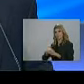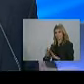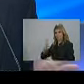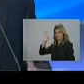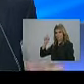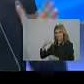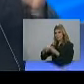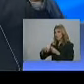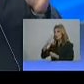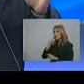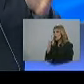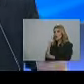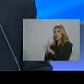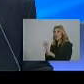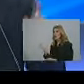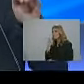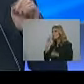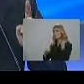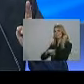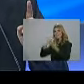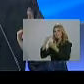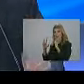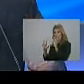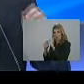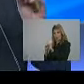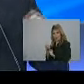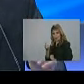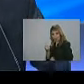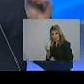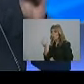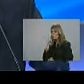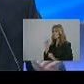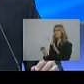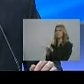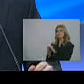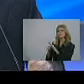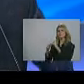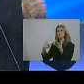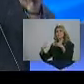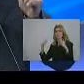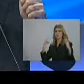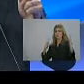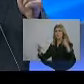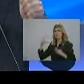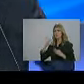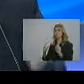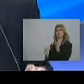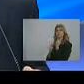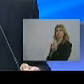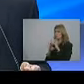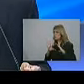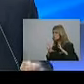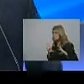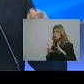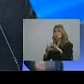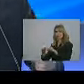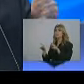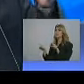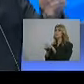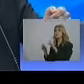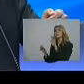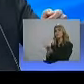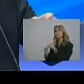para encontrar um novo eixo de desenvolvimento da economia, gerando empregos no turismo, com uma cidade segura para todos, gerando emprego